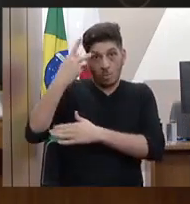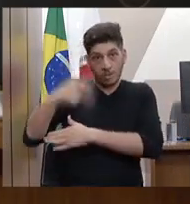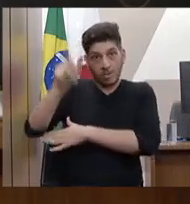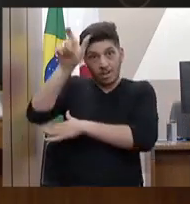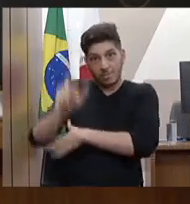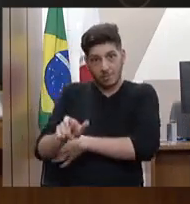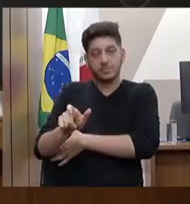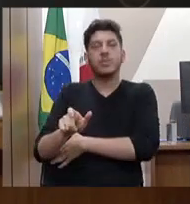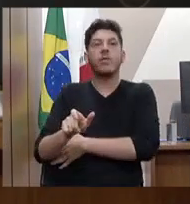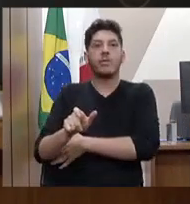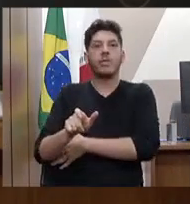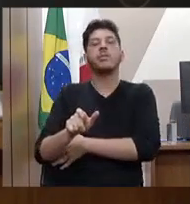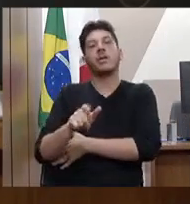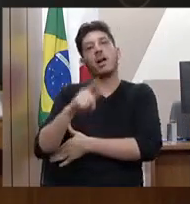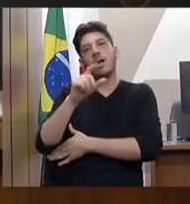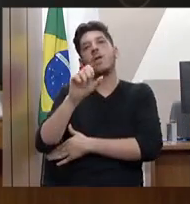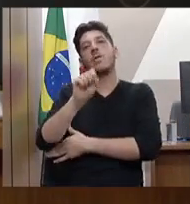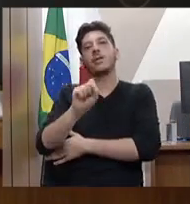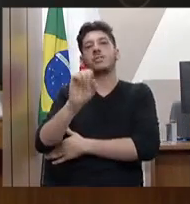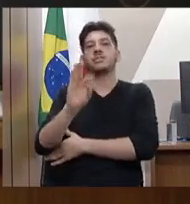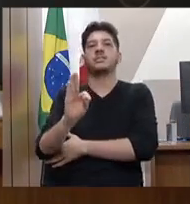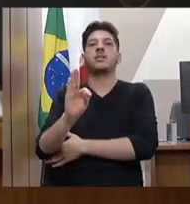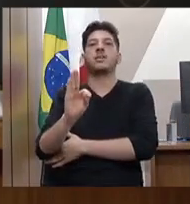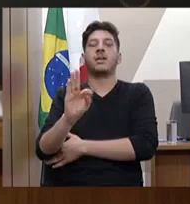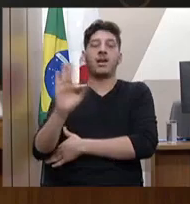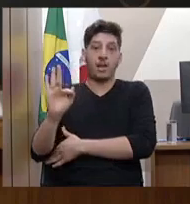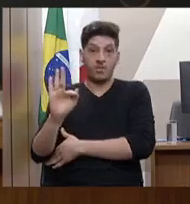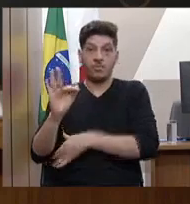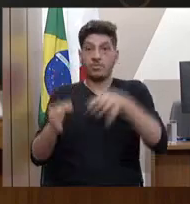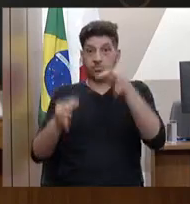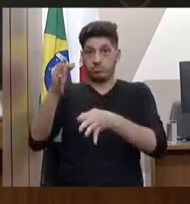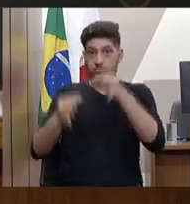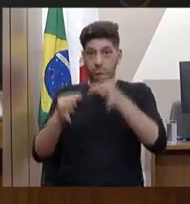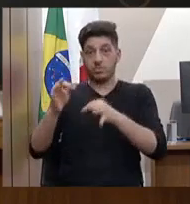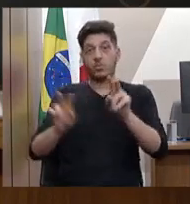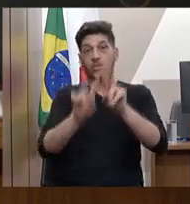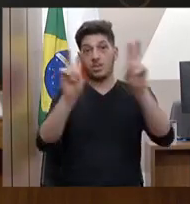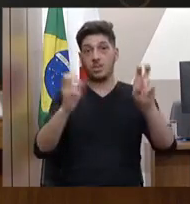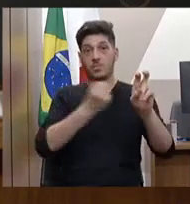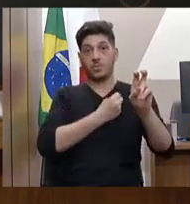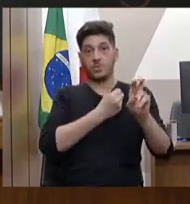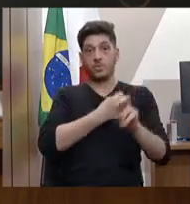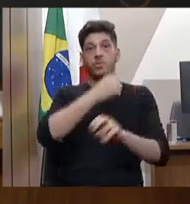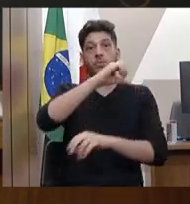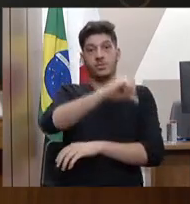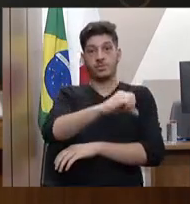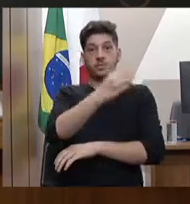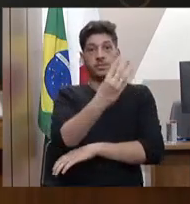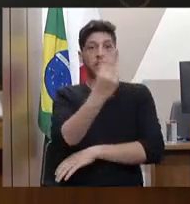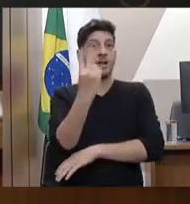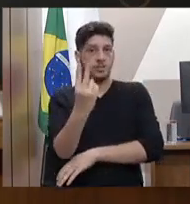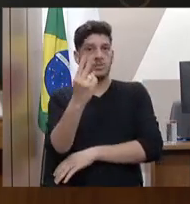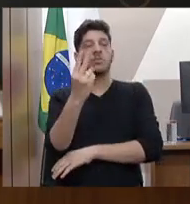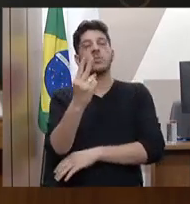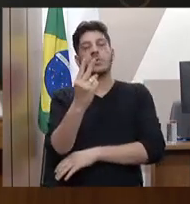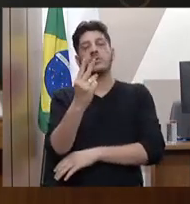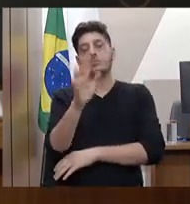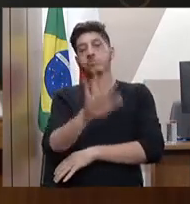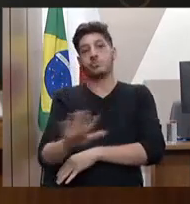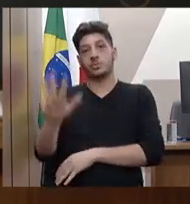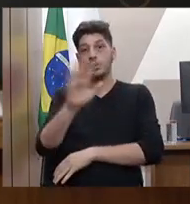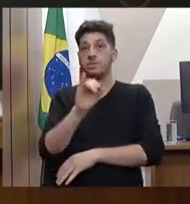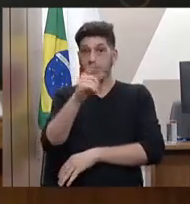tratada pelo Supremo Tribunal Federal no tema 932 de repercussão geral São